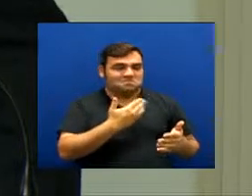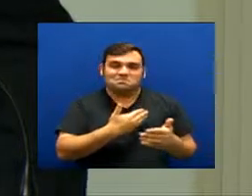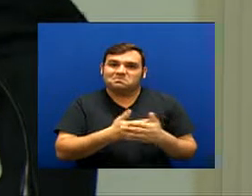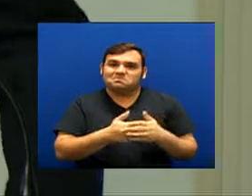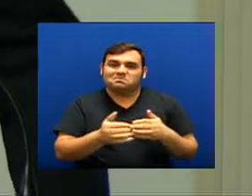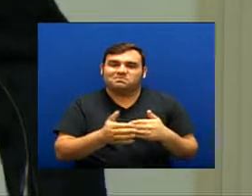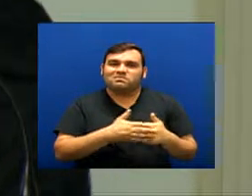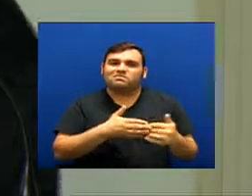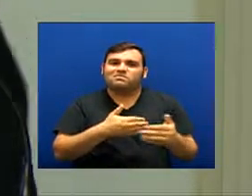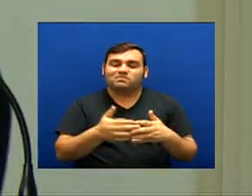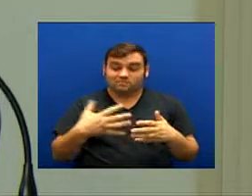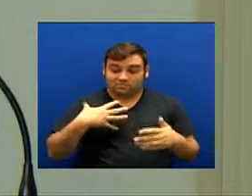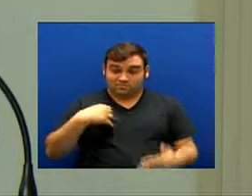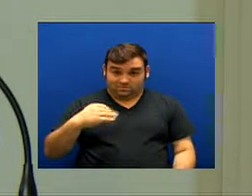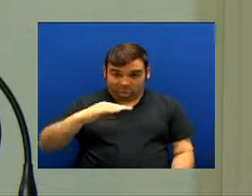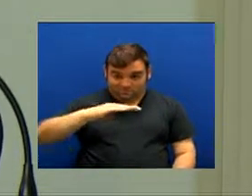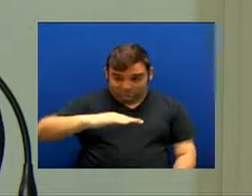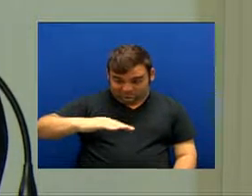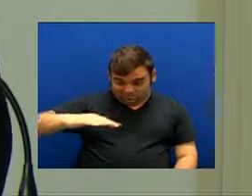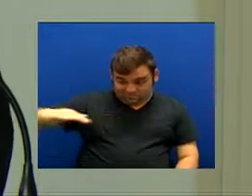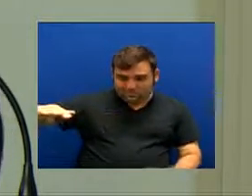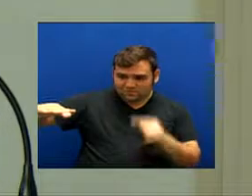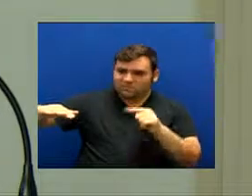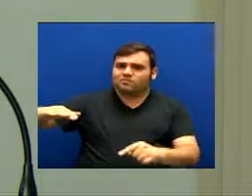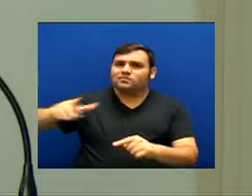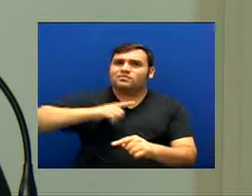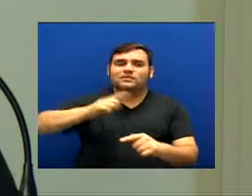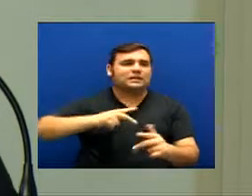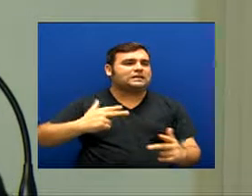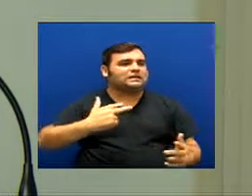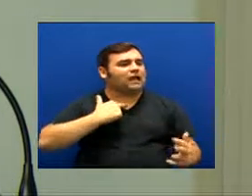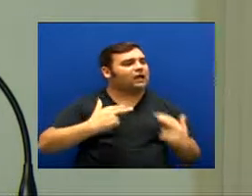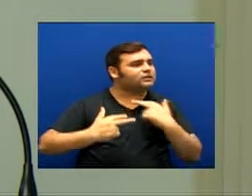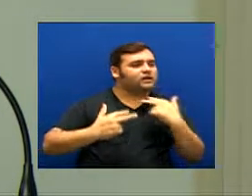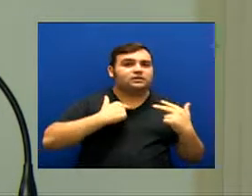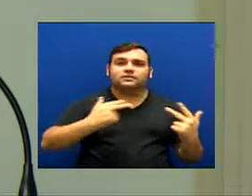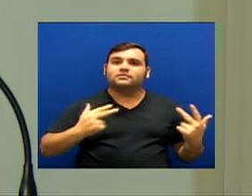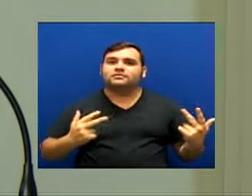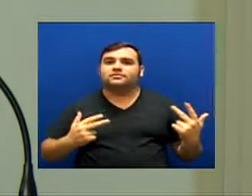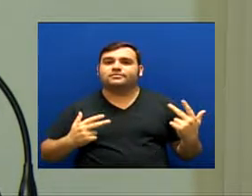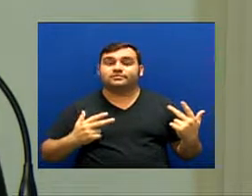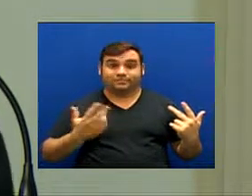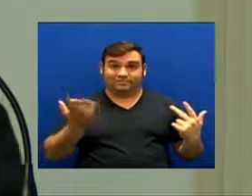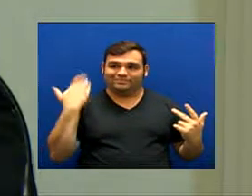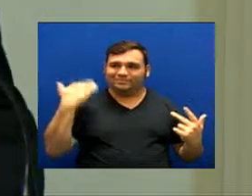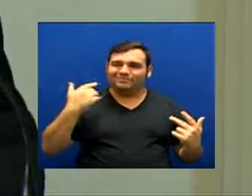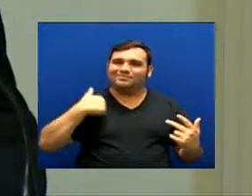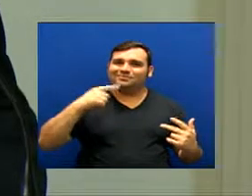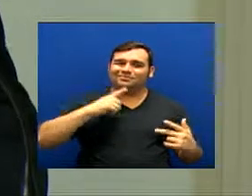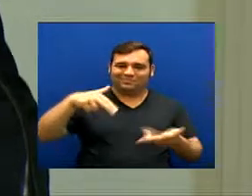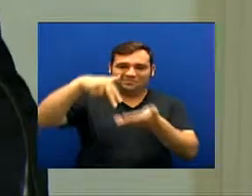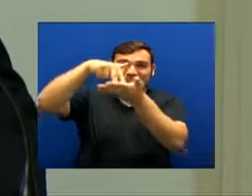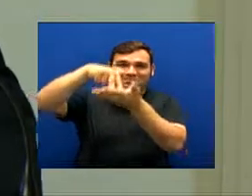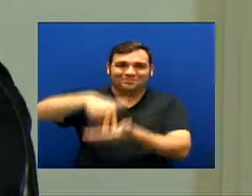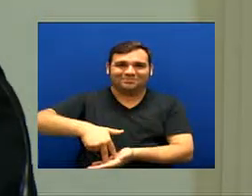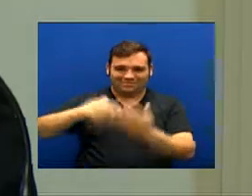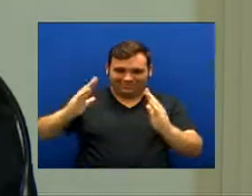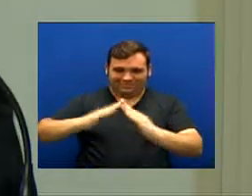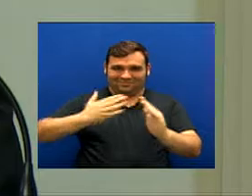número 46, que me foi pedido para falar um pouco nessa